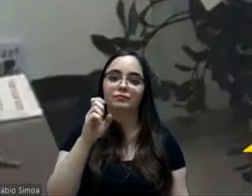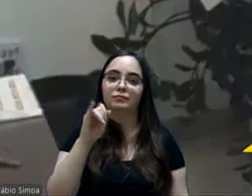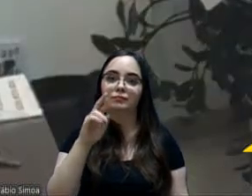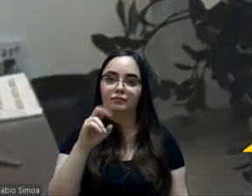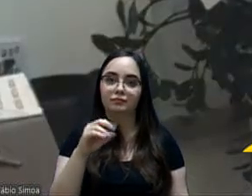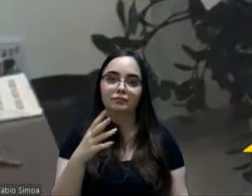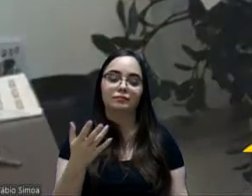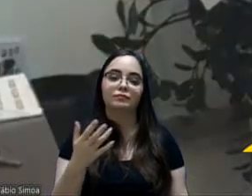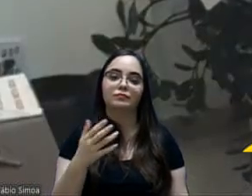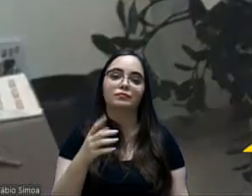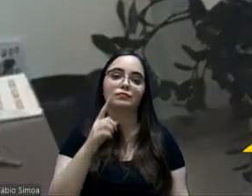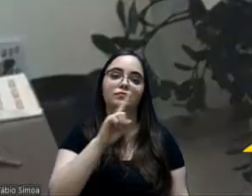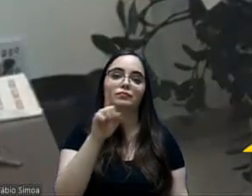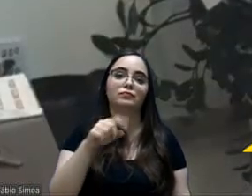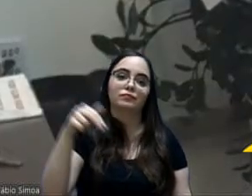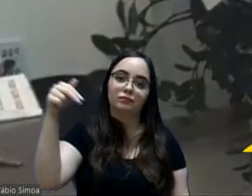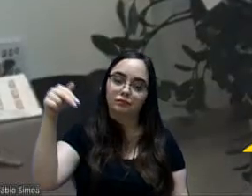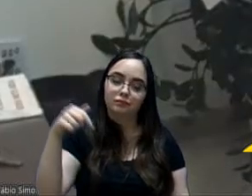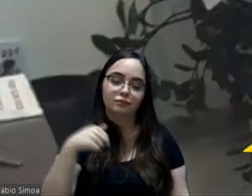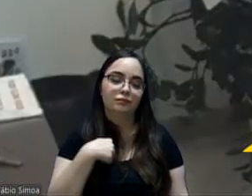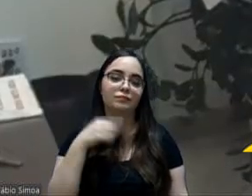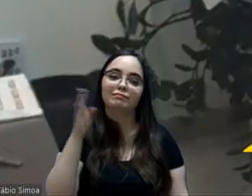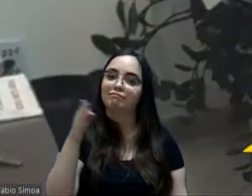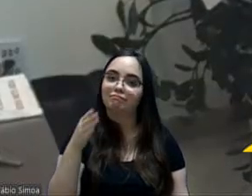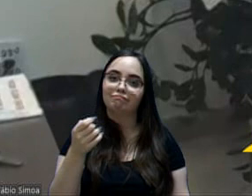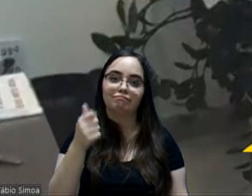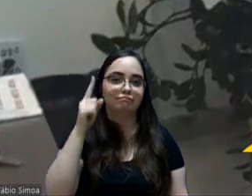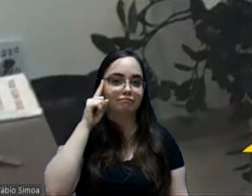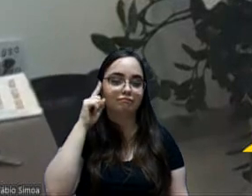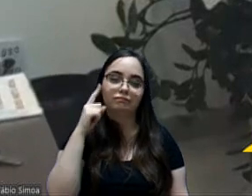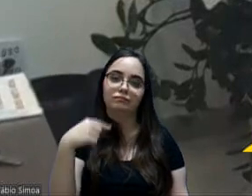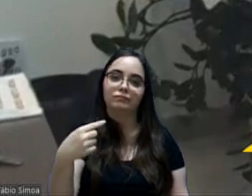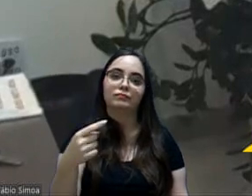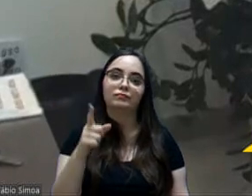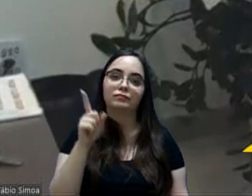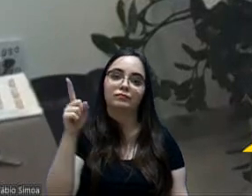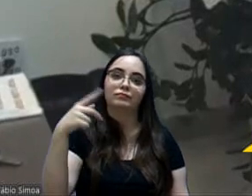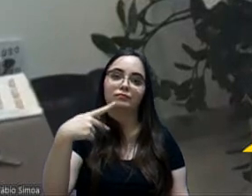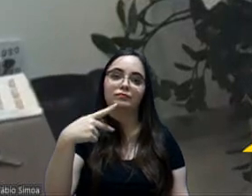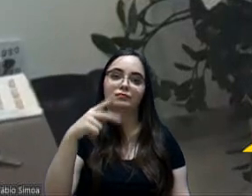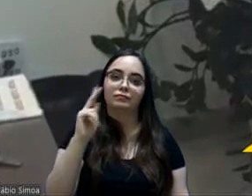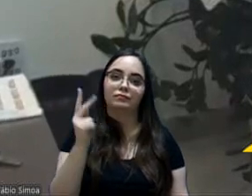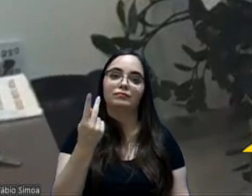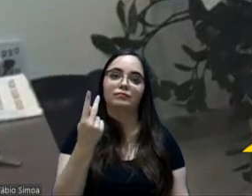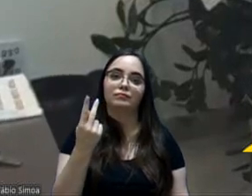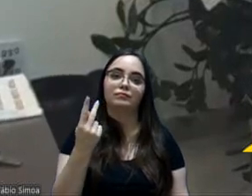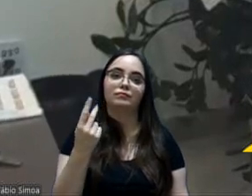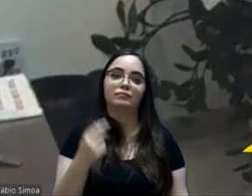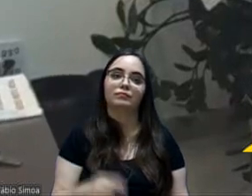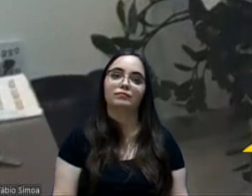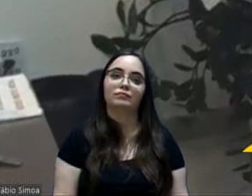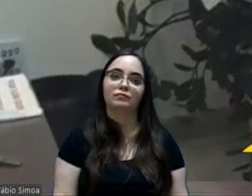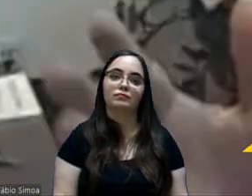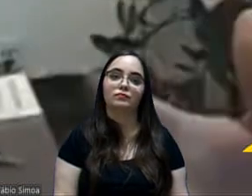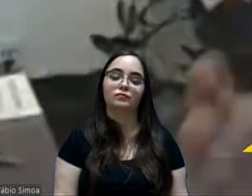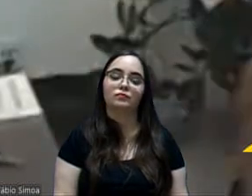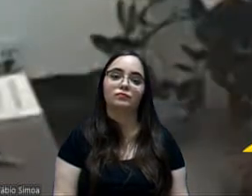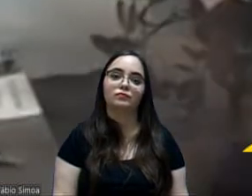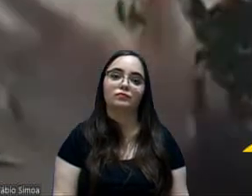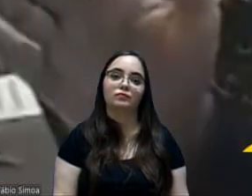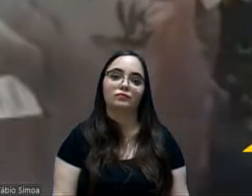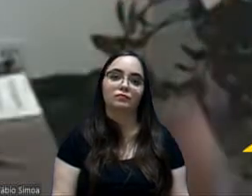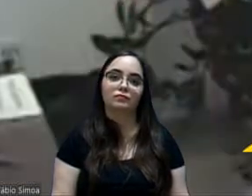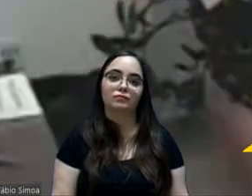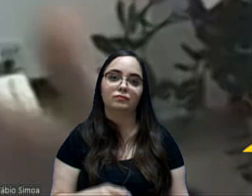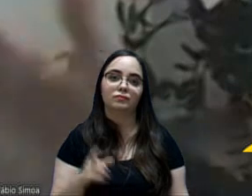do Zona Norte. Zona Norte, para ter uma ideia, o PH da Zona Norte tem uma questão que, né, é questão de saúde.